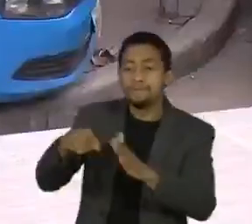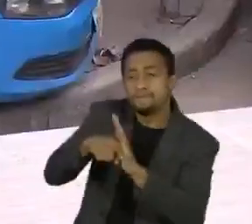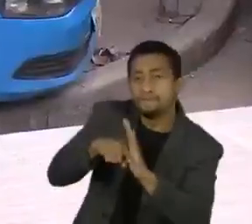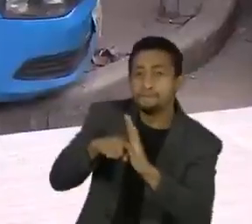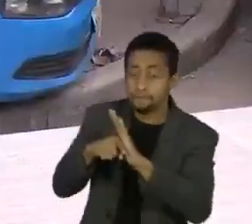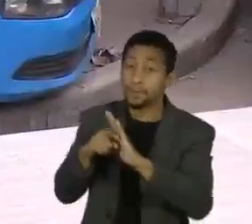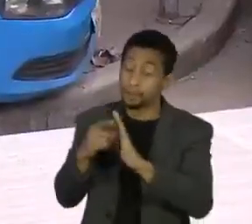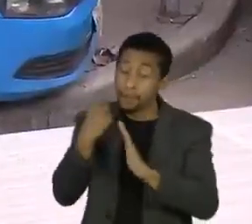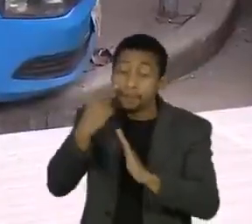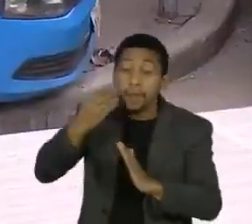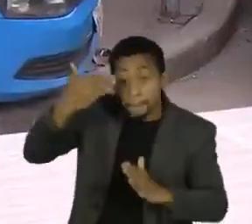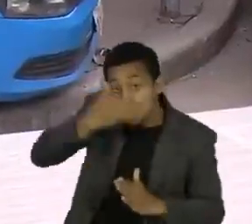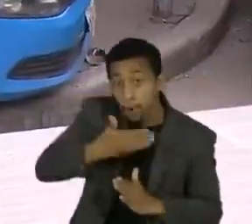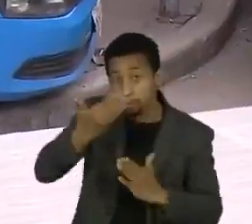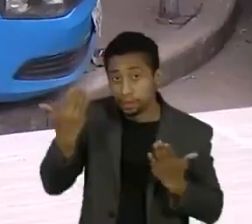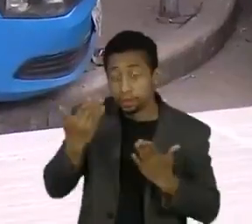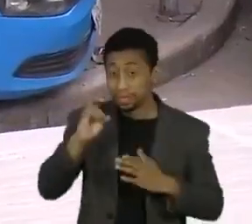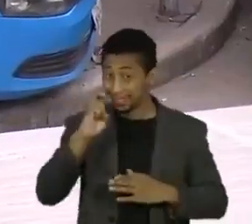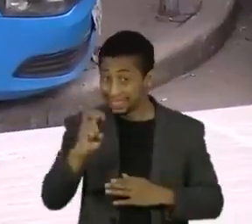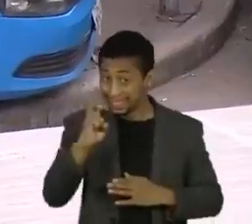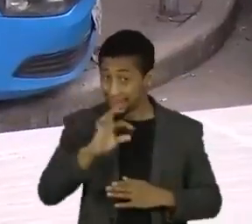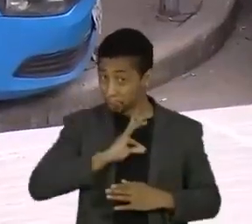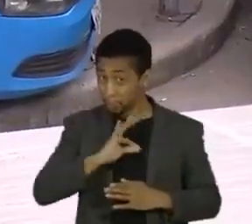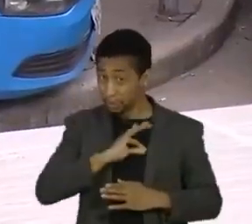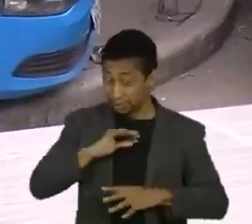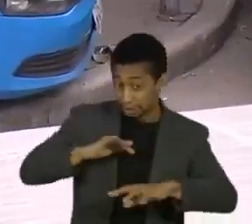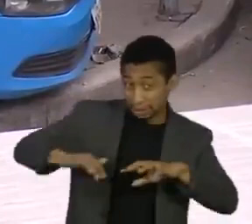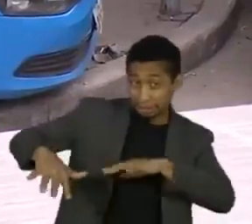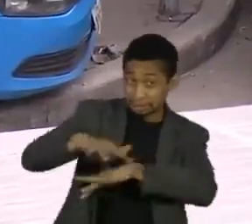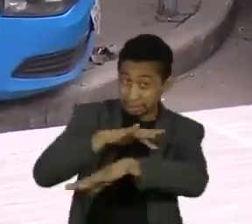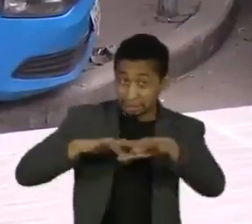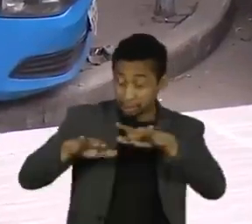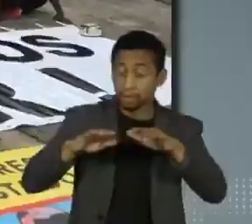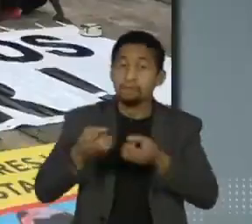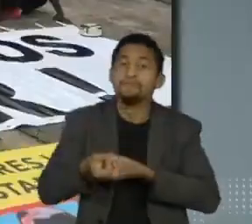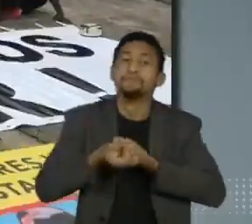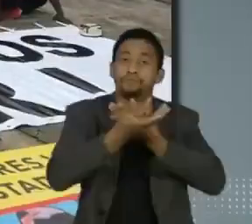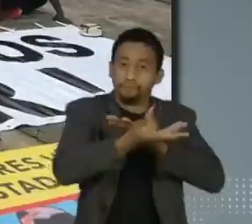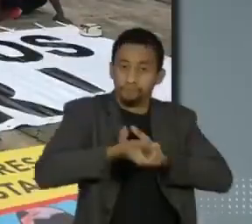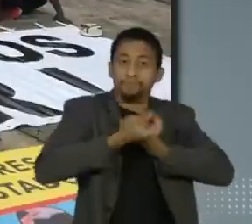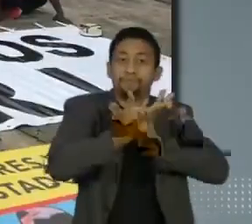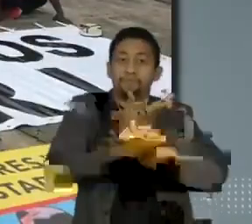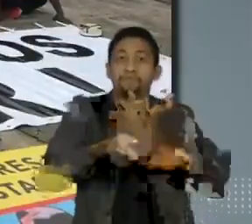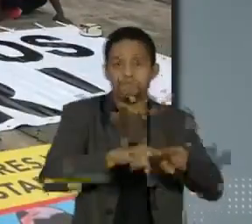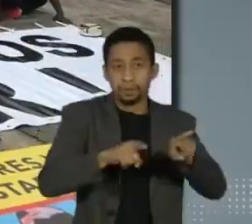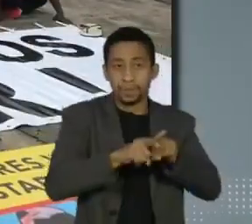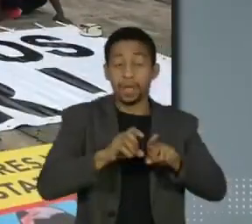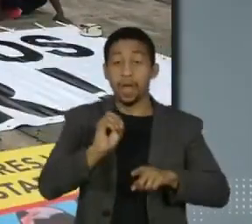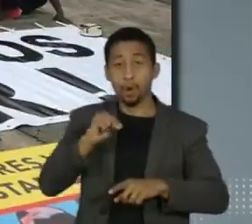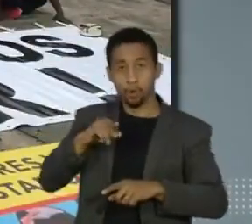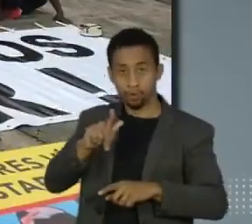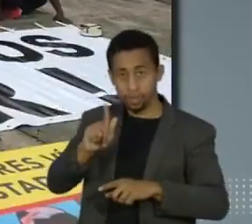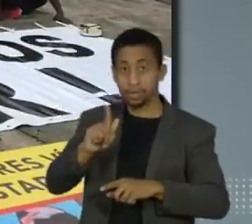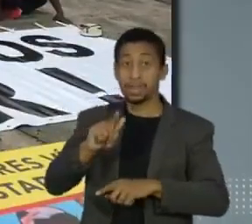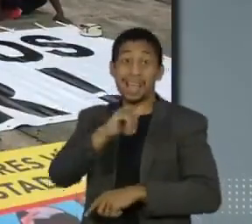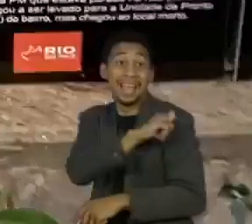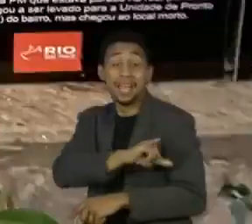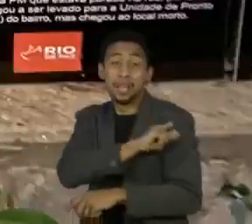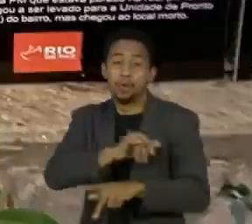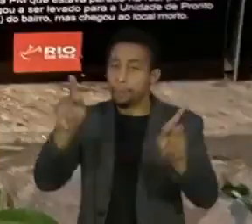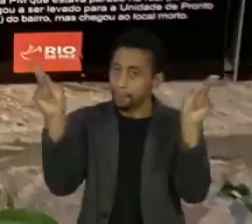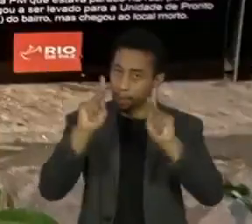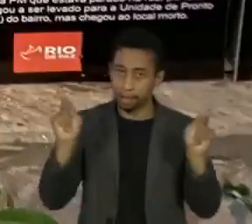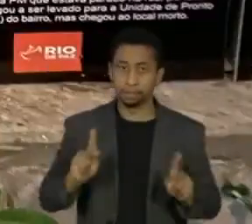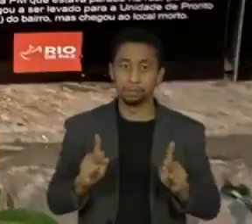balístico os cinco PMs envolvidos na ação também foram ouvidos a ONG Rio da Paz que